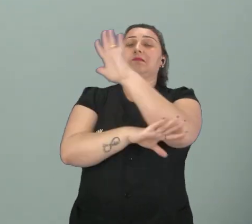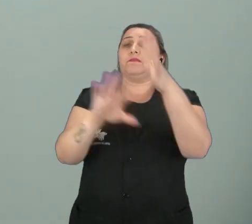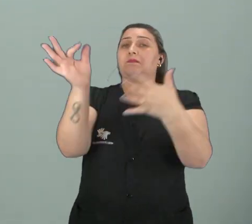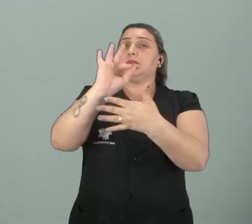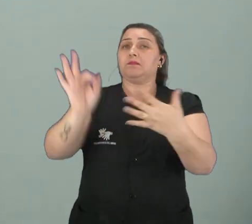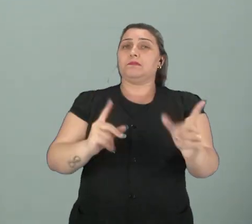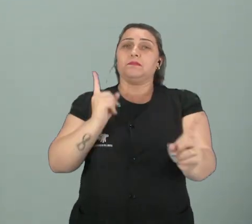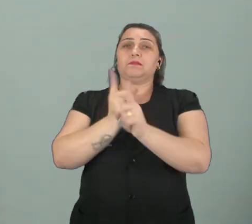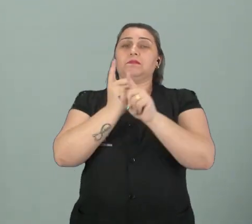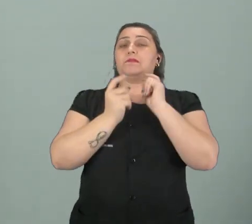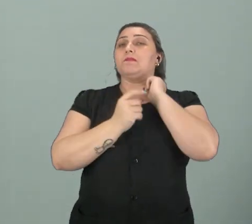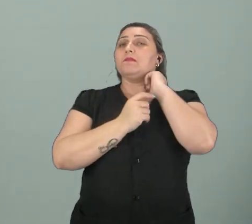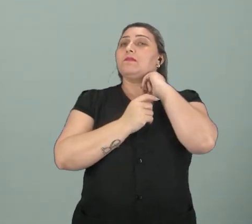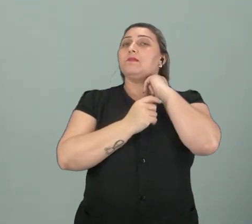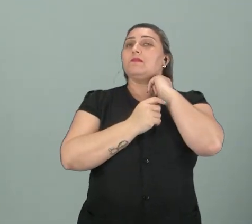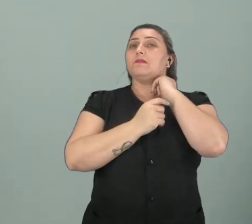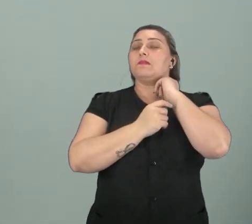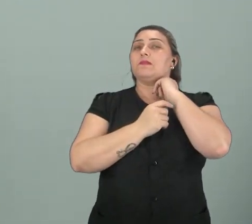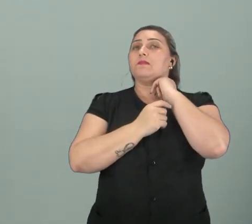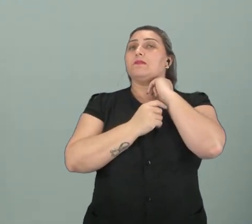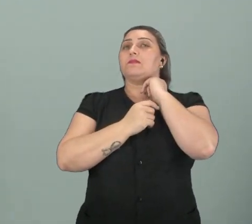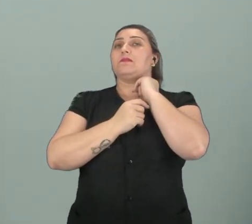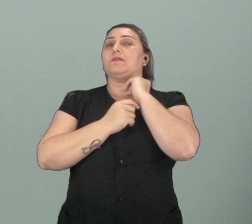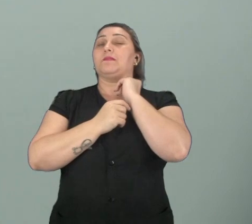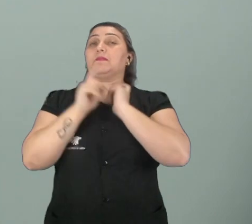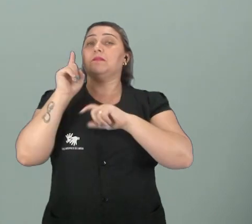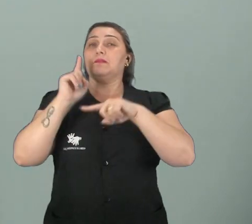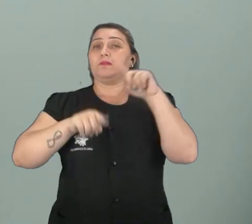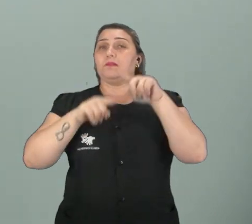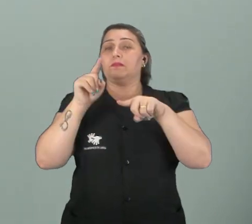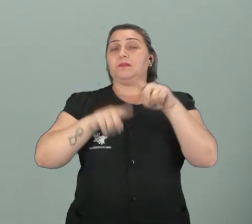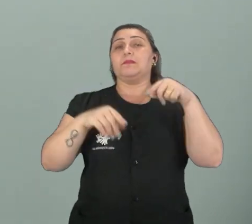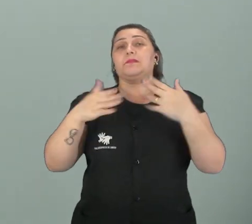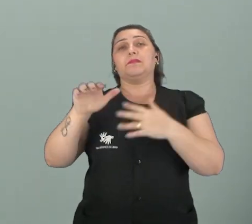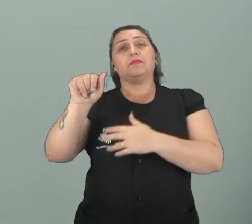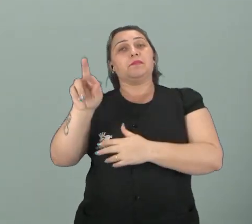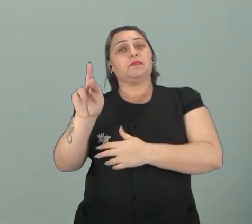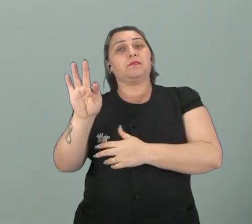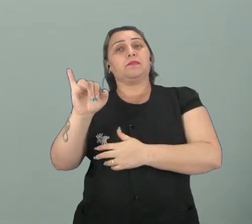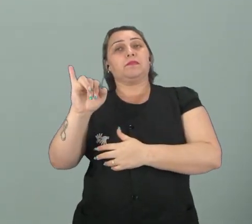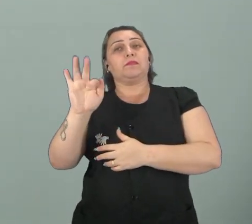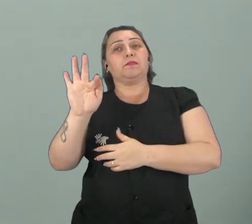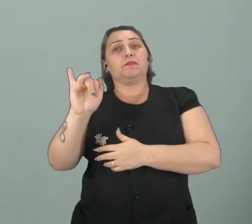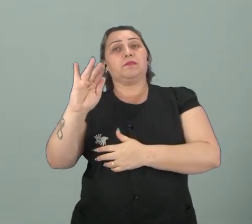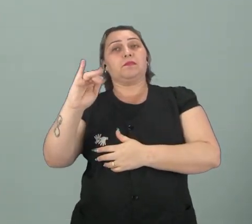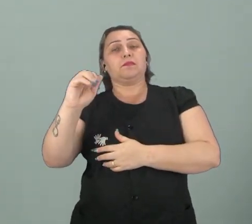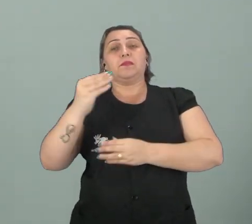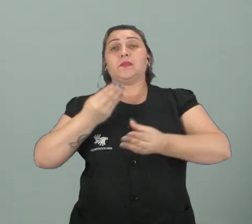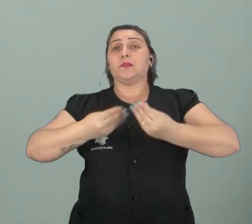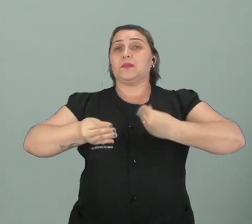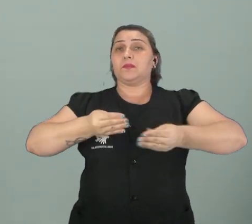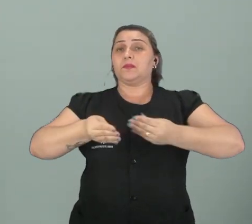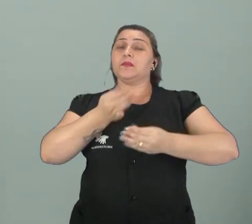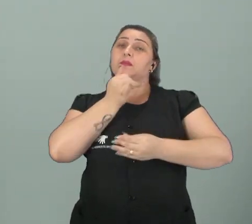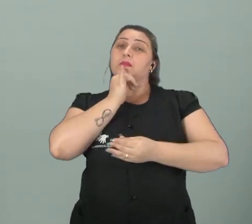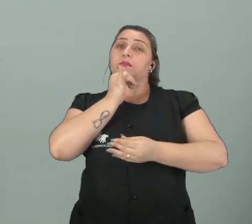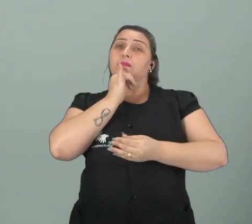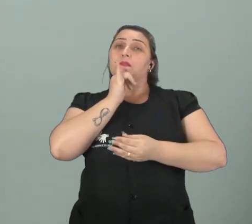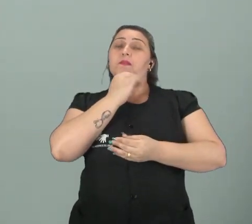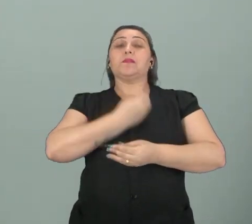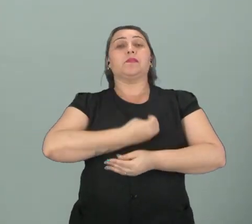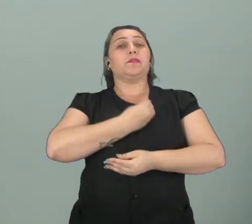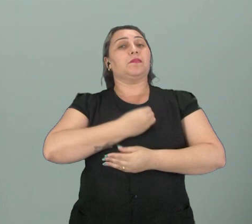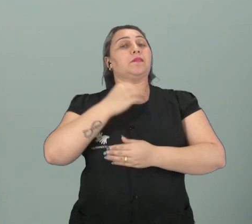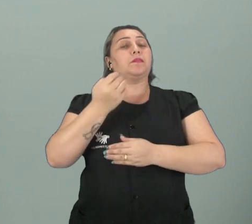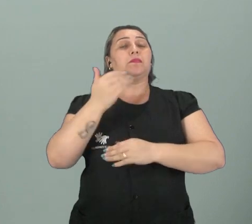gente pode encontrar na natureza. E aí, como material artificial, a gente pode citar, por exemplo, o plástico, que está presente em quase